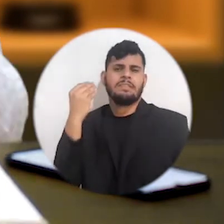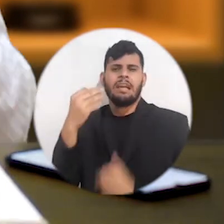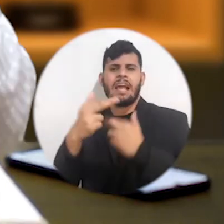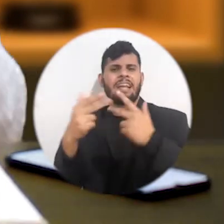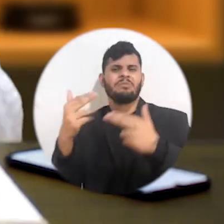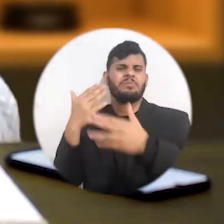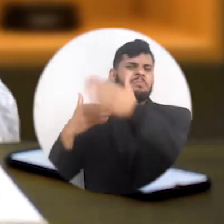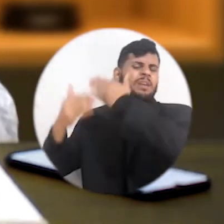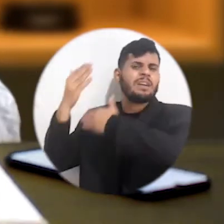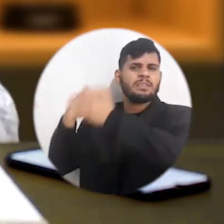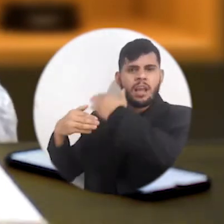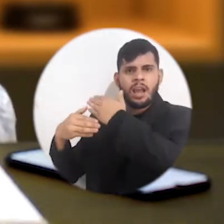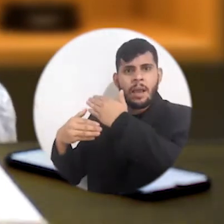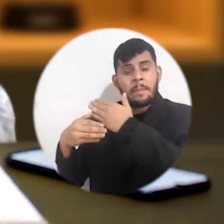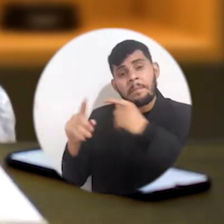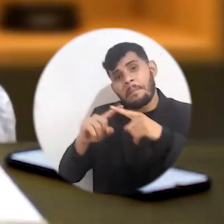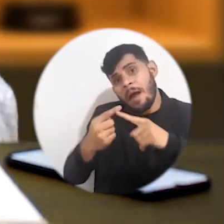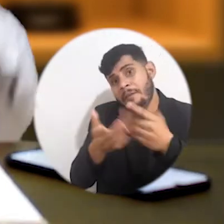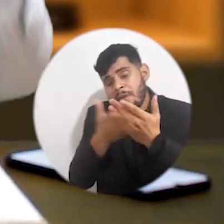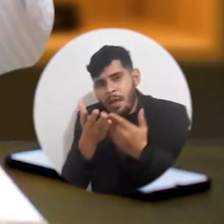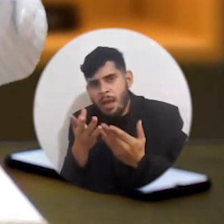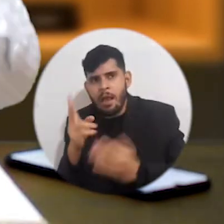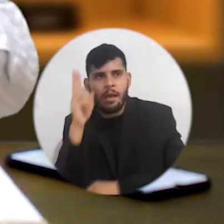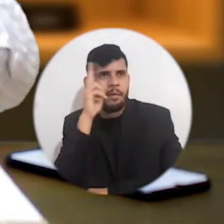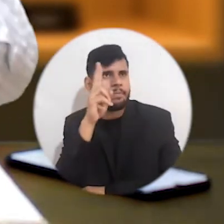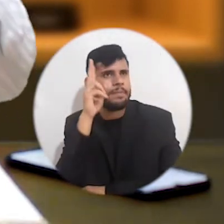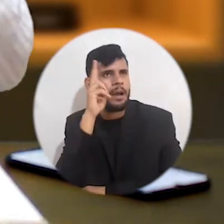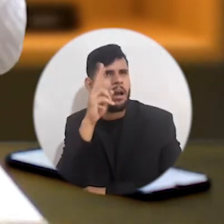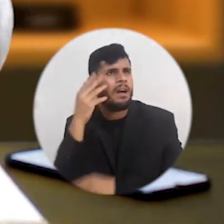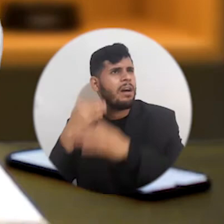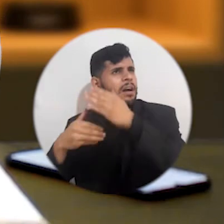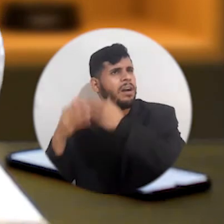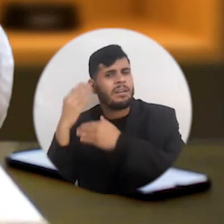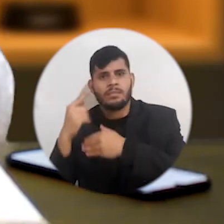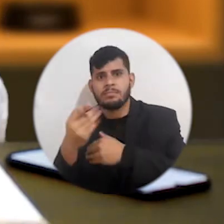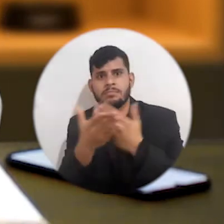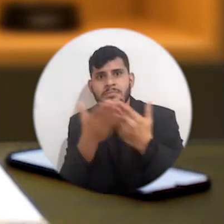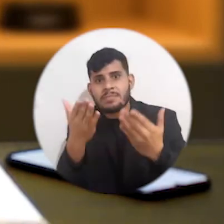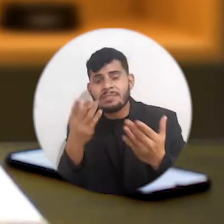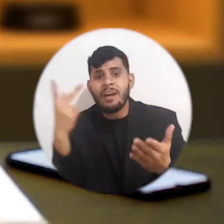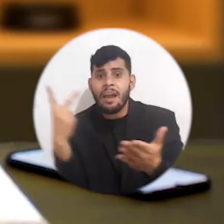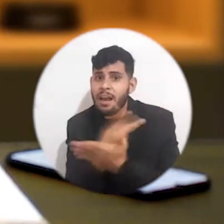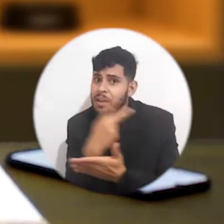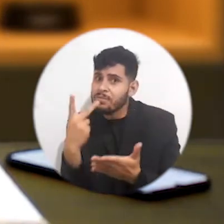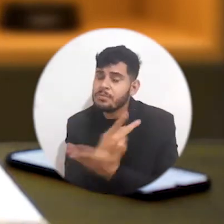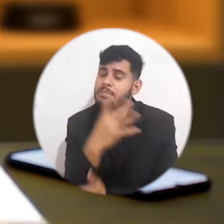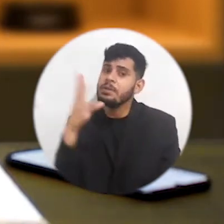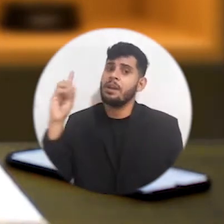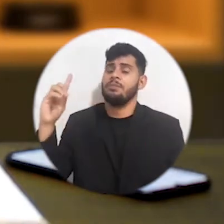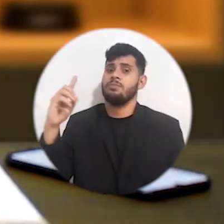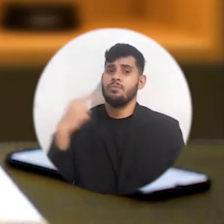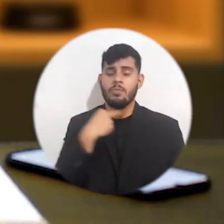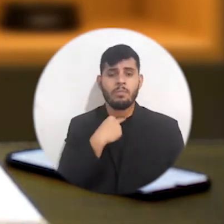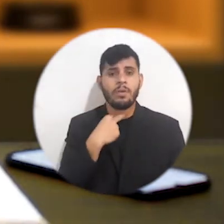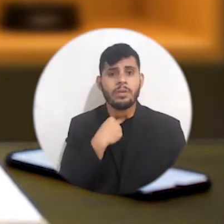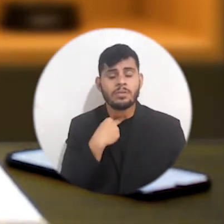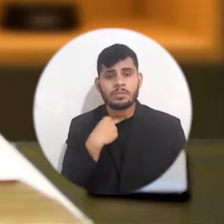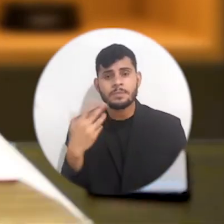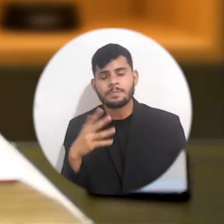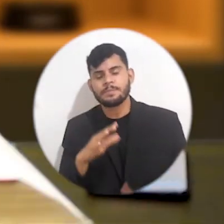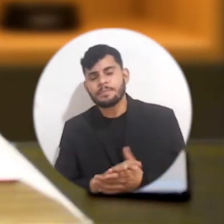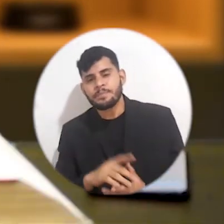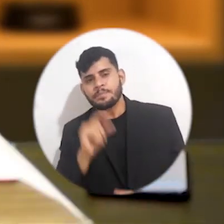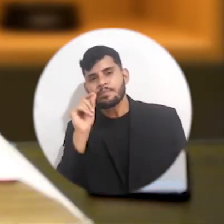passadas, as coisas que aconteceram. E quando você lembra, você está em falha com Deus. Por quê? Aqui em